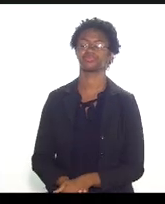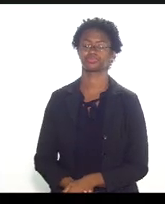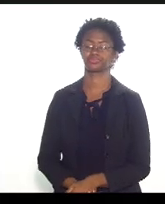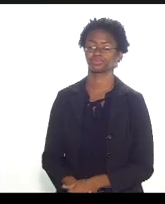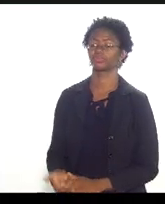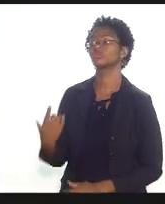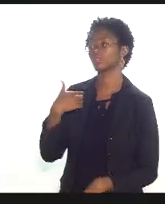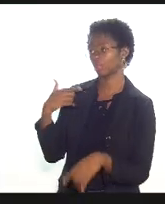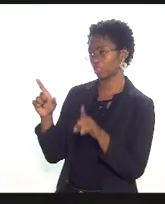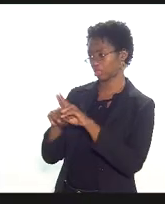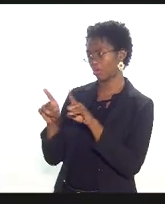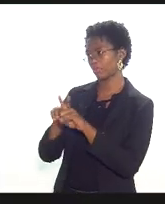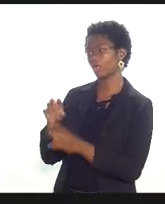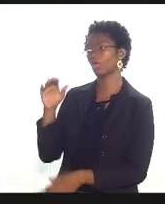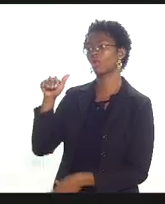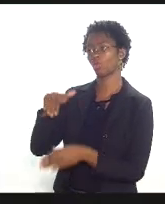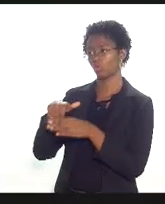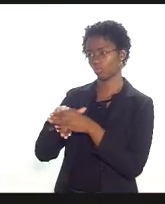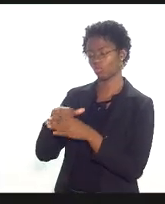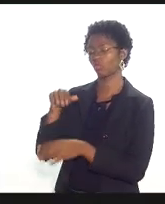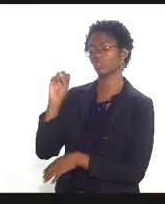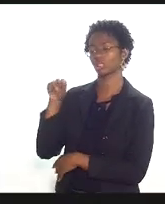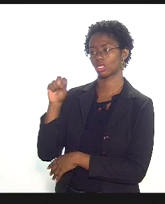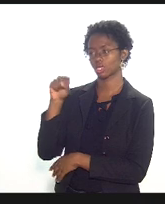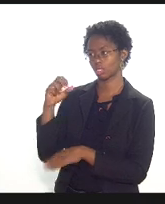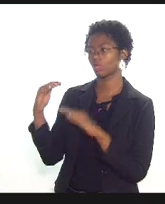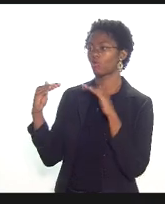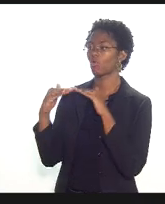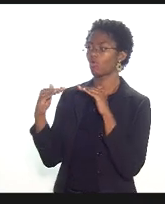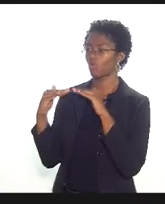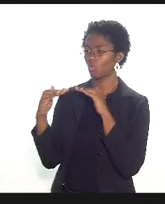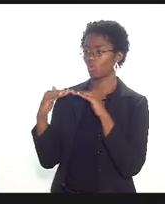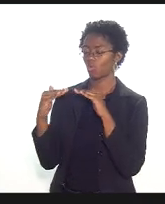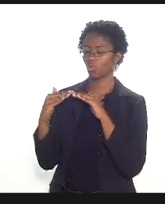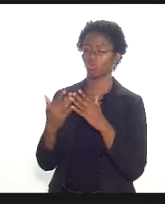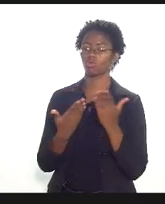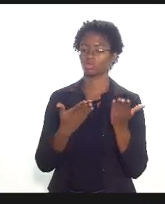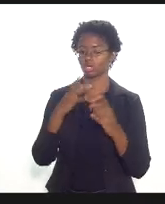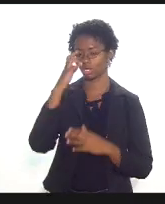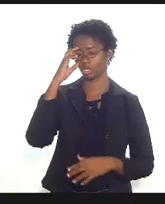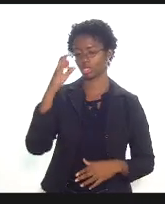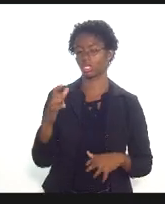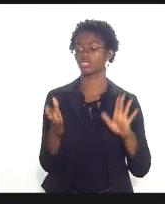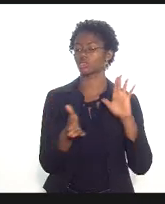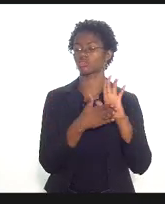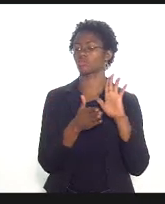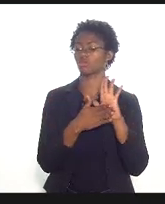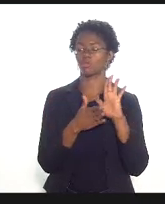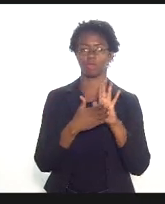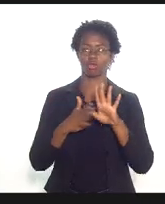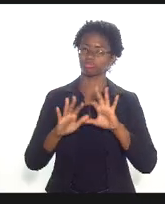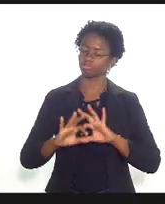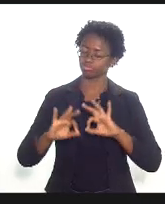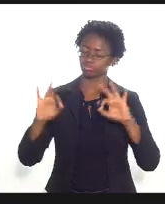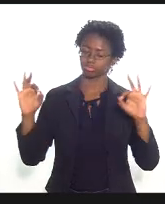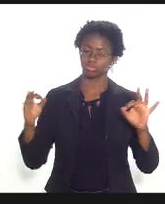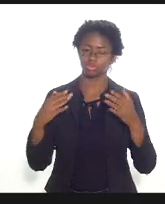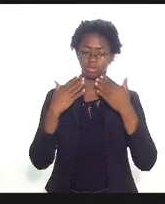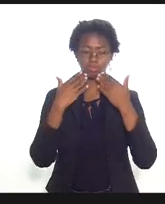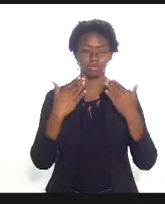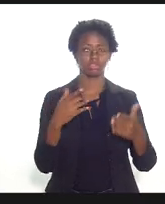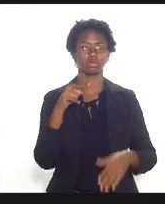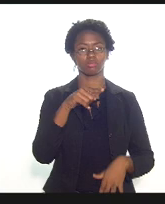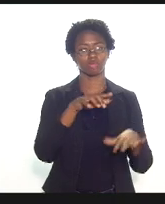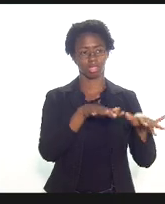Eu voto sim também, deputada Mônica. Achei bem interessante as propostas apresentadas para